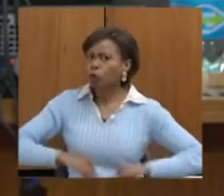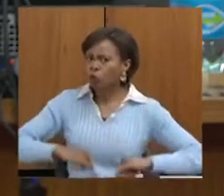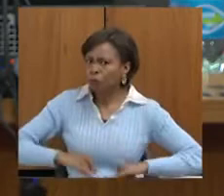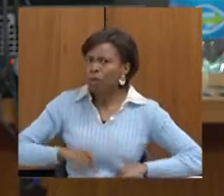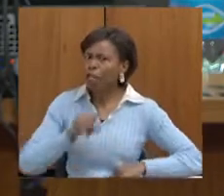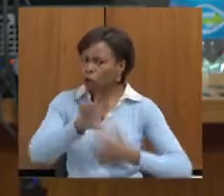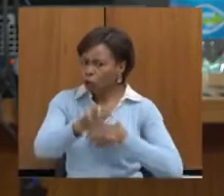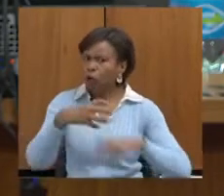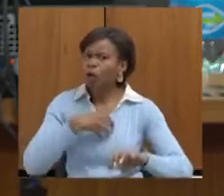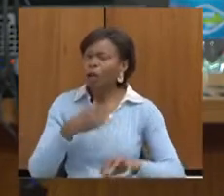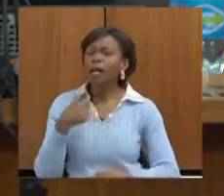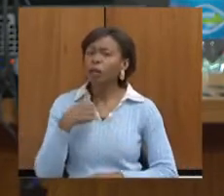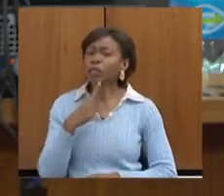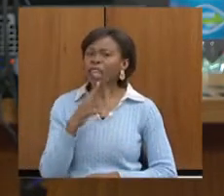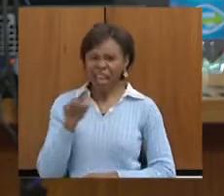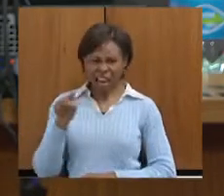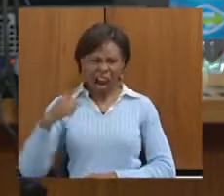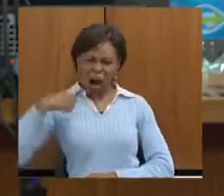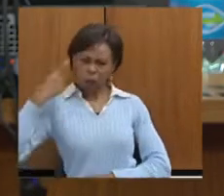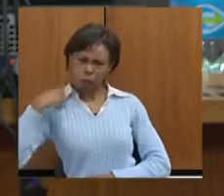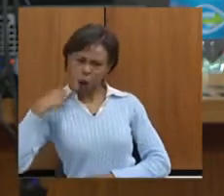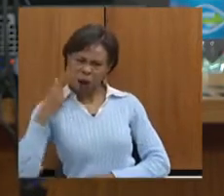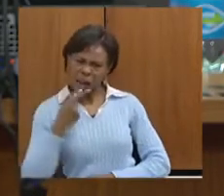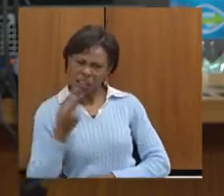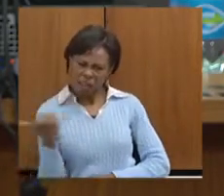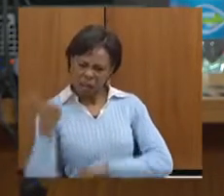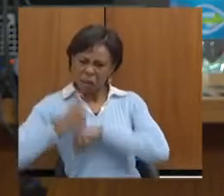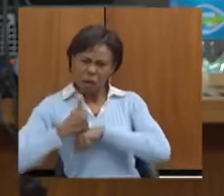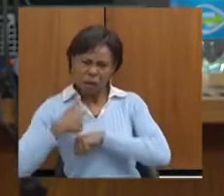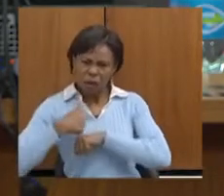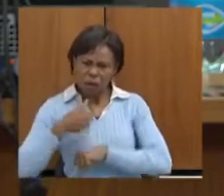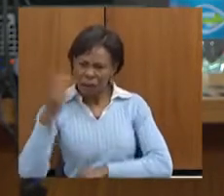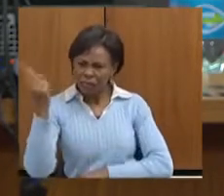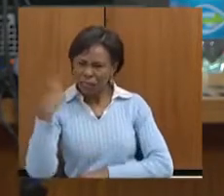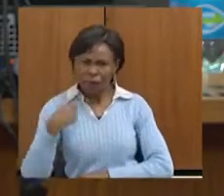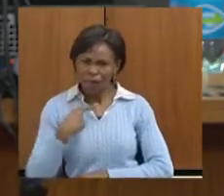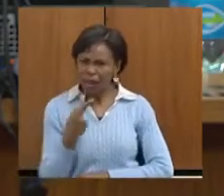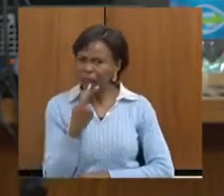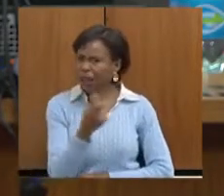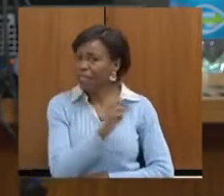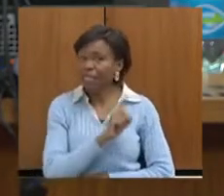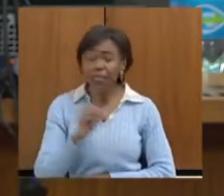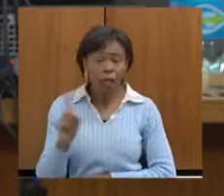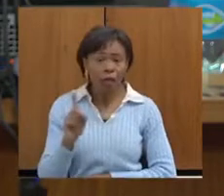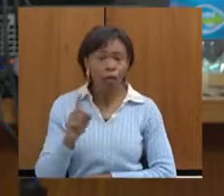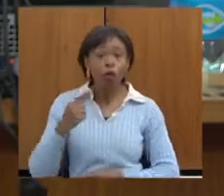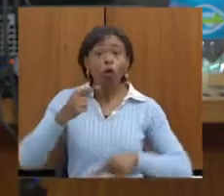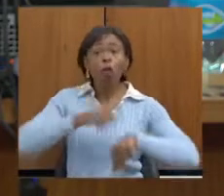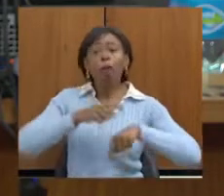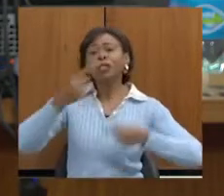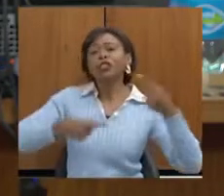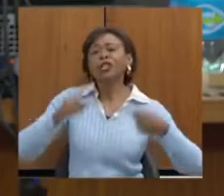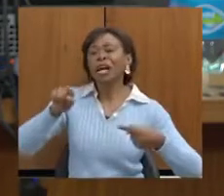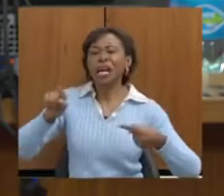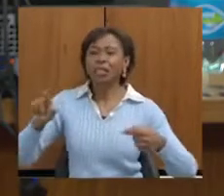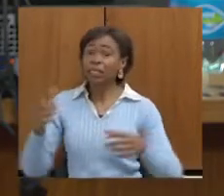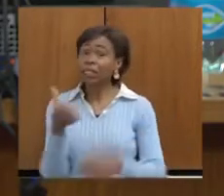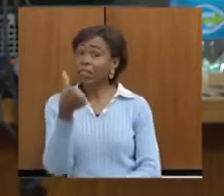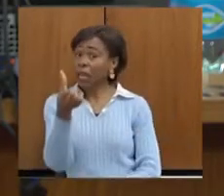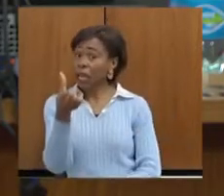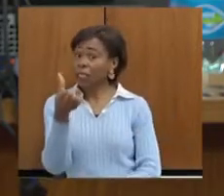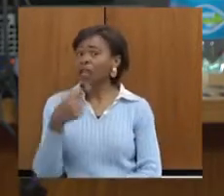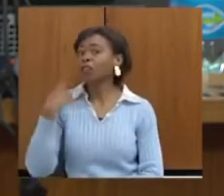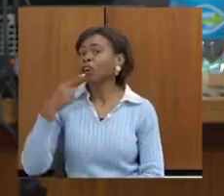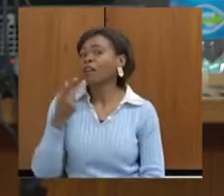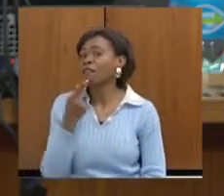do meu povo e não é advogado que vai falar por mim E no momento da discussão os advogados disseram seis advogados